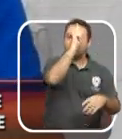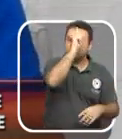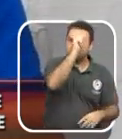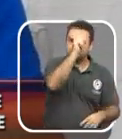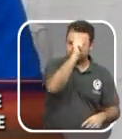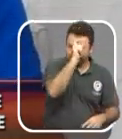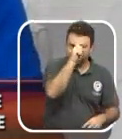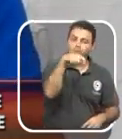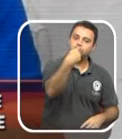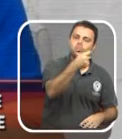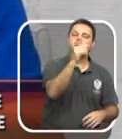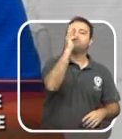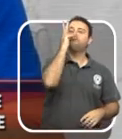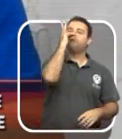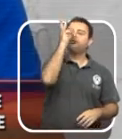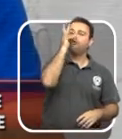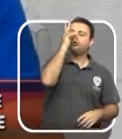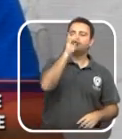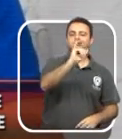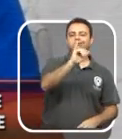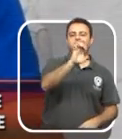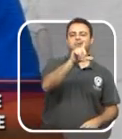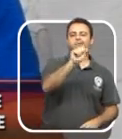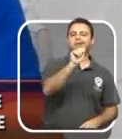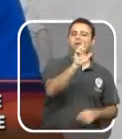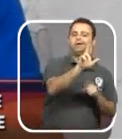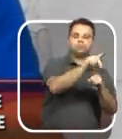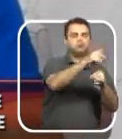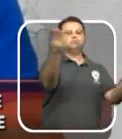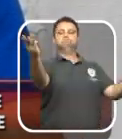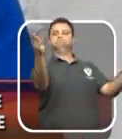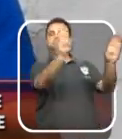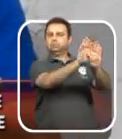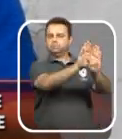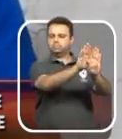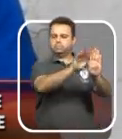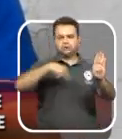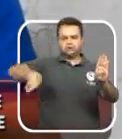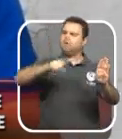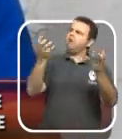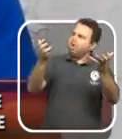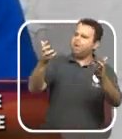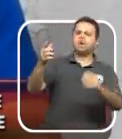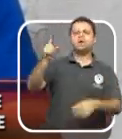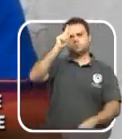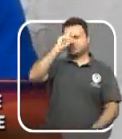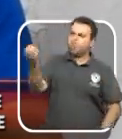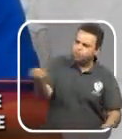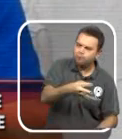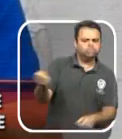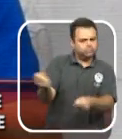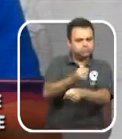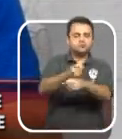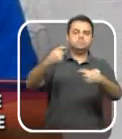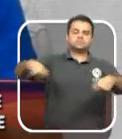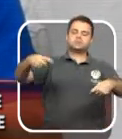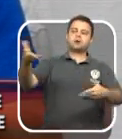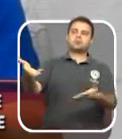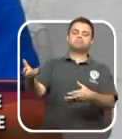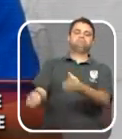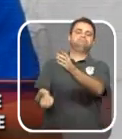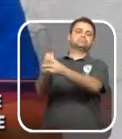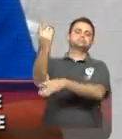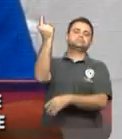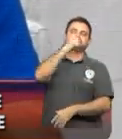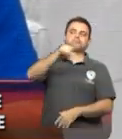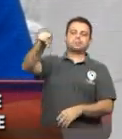para fechar com chave de ouro, a questão do hospital. Se pegar aqui nos anais da Câmara, eu fiz várias defesas quando